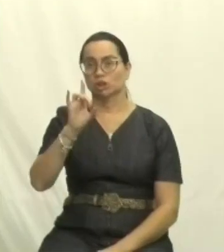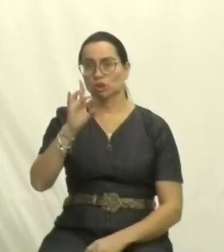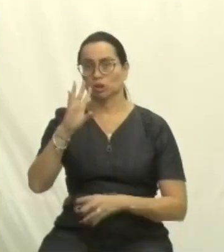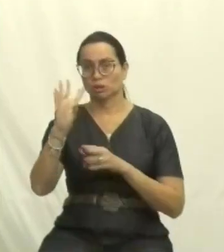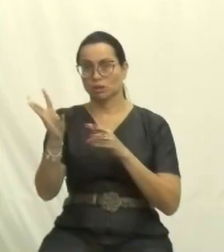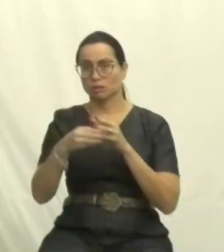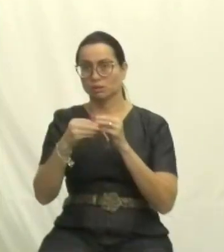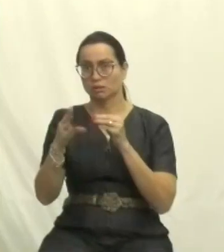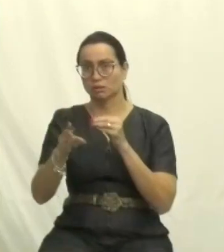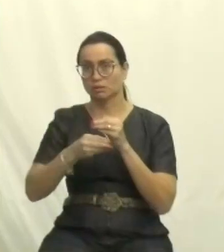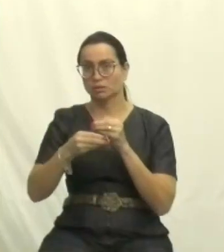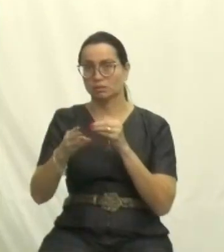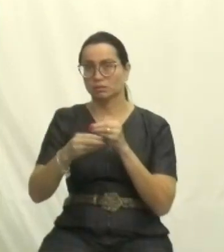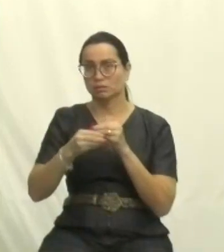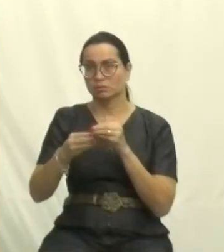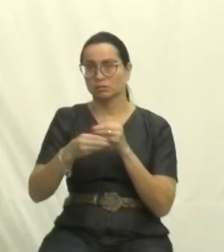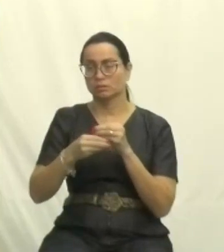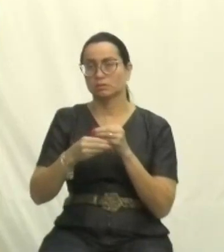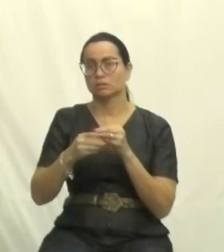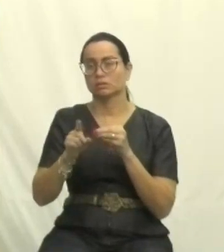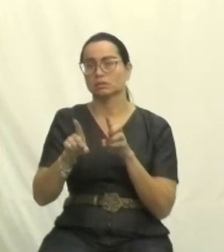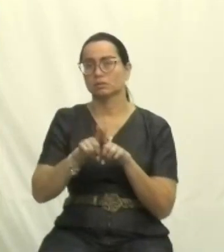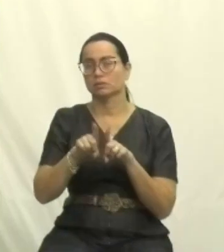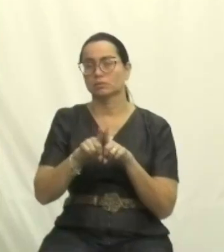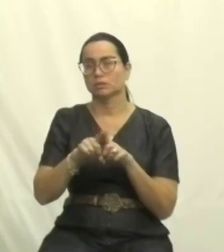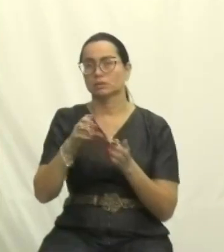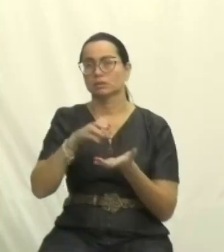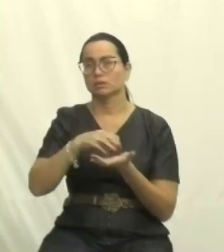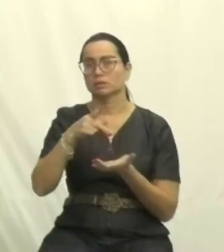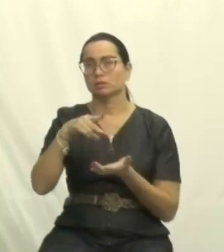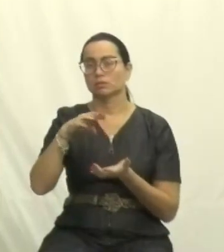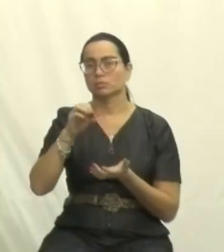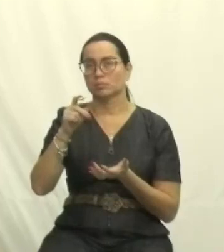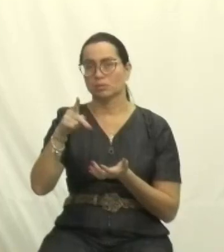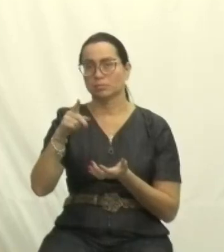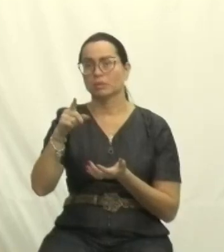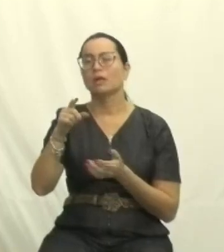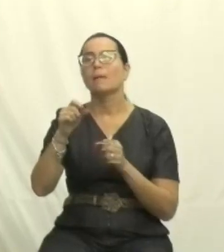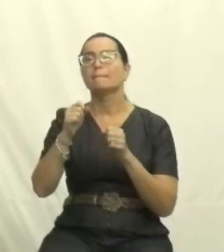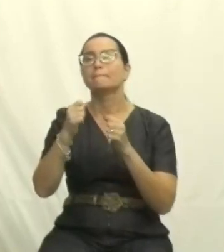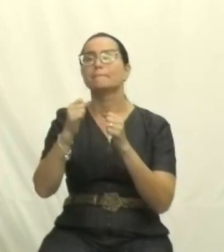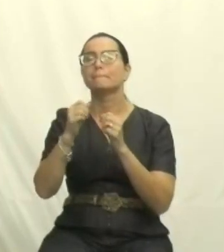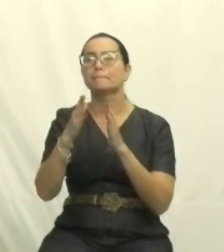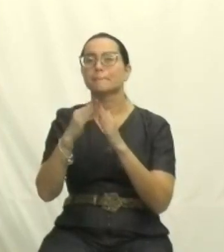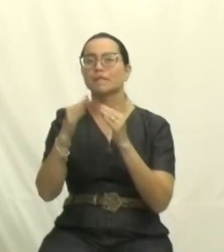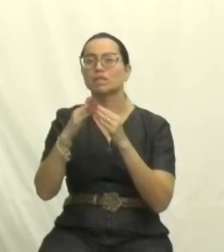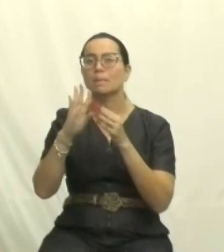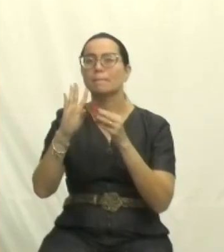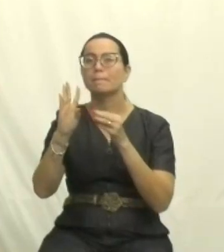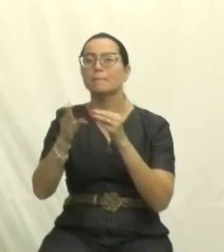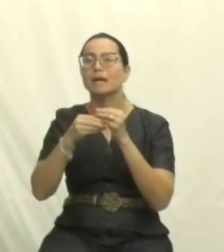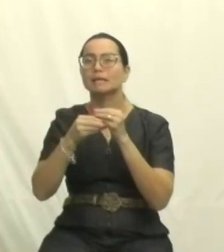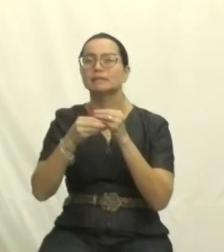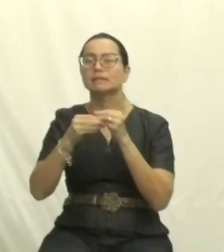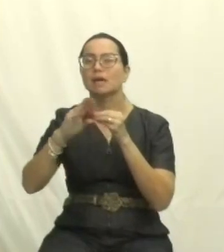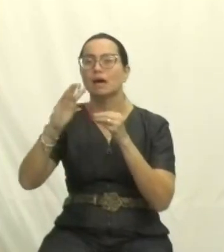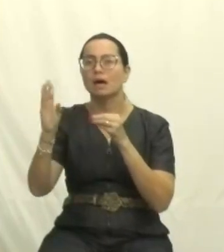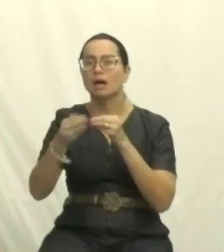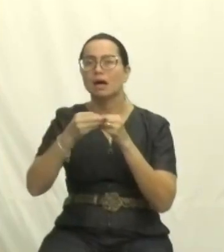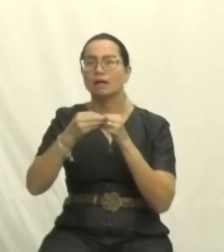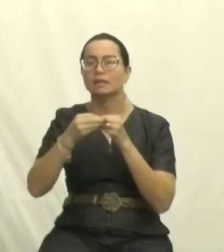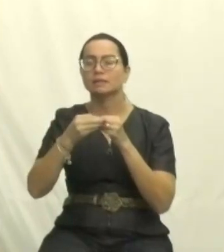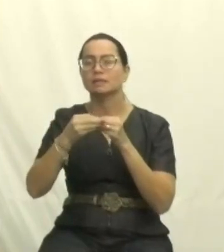um questionamento sobre o Centro Pop, na mesma pergunta, acrescentar e Centro Pop. Atendido de plano, vereador. Com a palavra, vereador